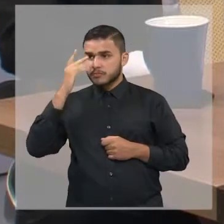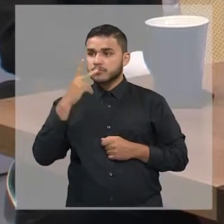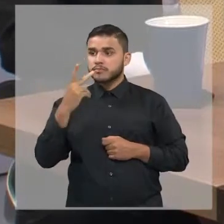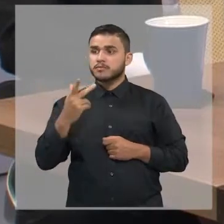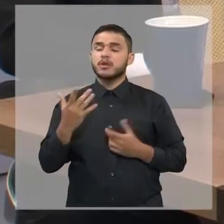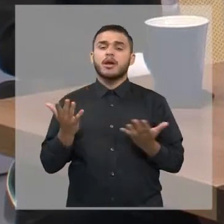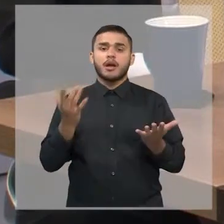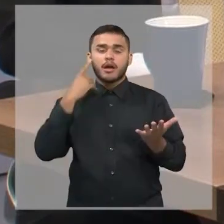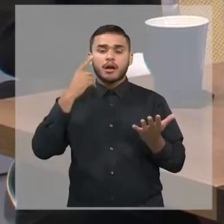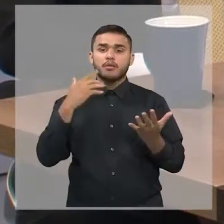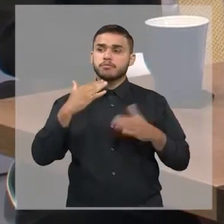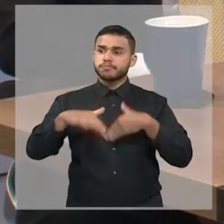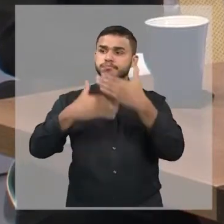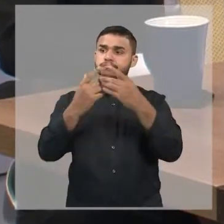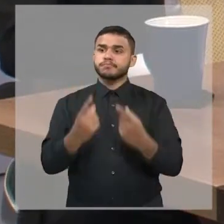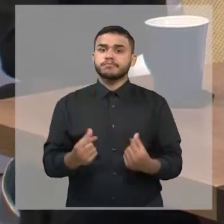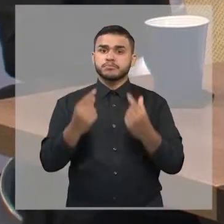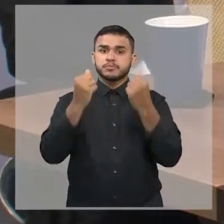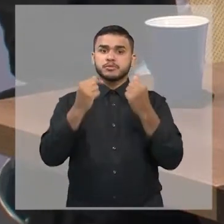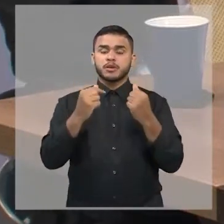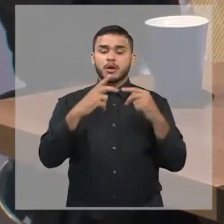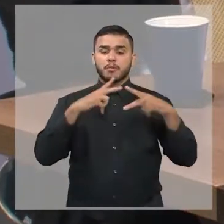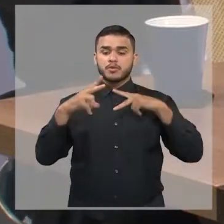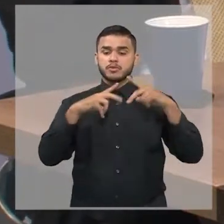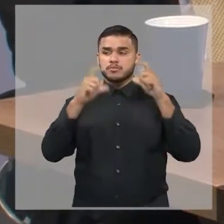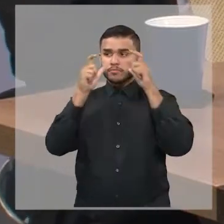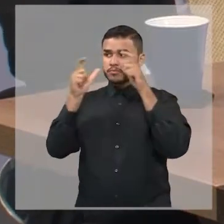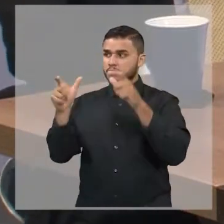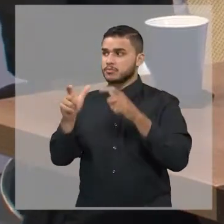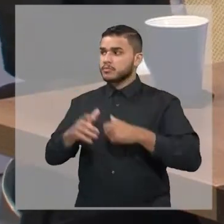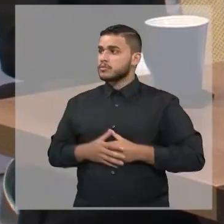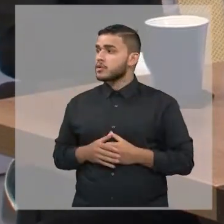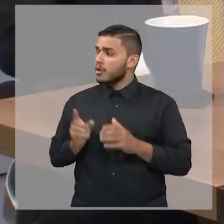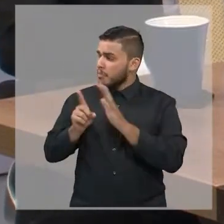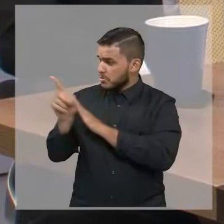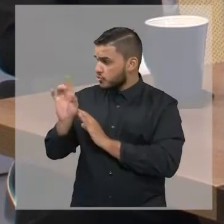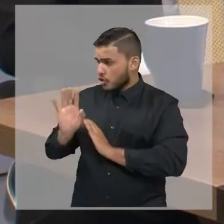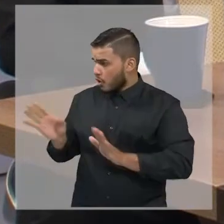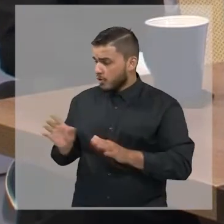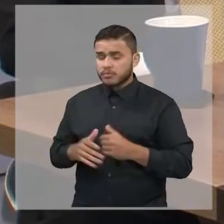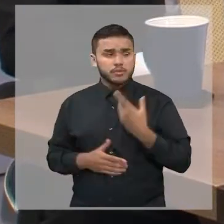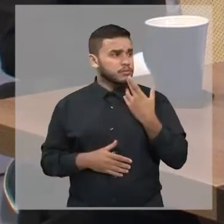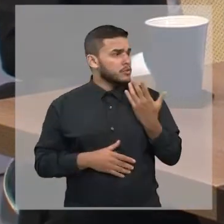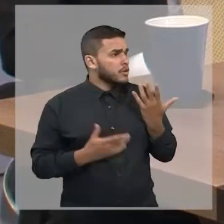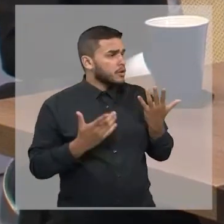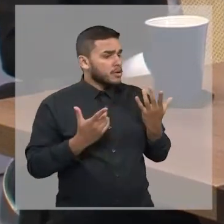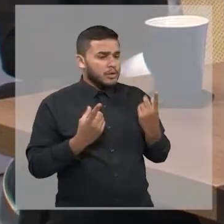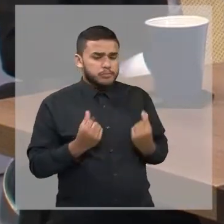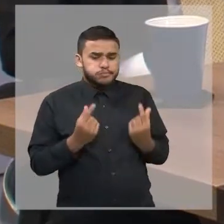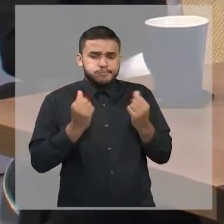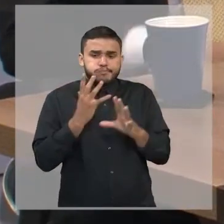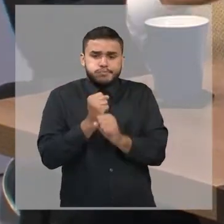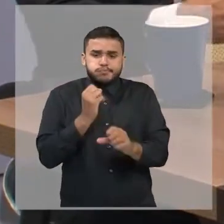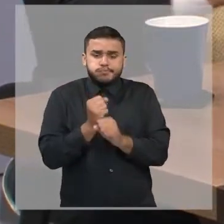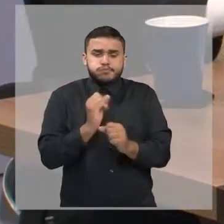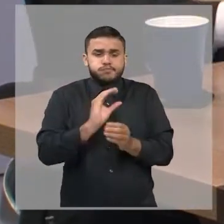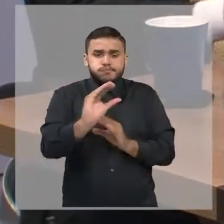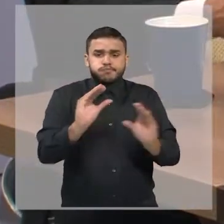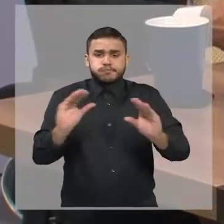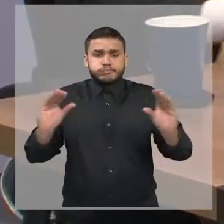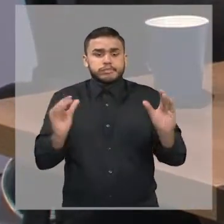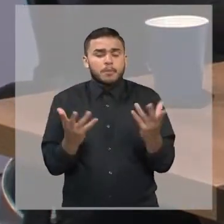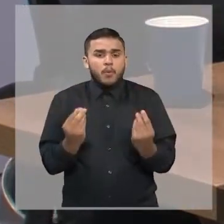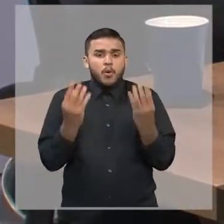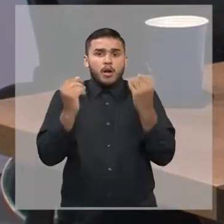privada assumir o Brasil. Então você acha que é suficiente só a reforma da Previdência? Não sei, o Brasil precisa encolher, o Estado brasileiro precisa encolher. Ok, eu sei, o Estado disse,